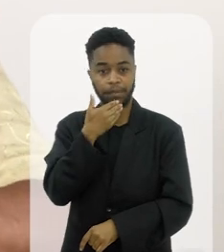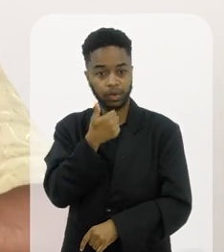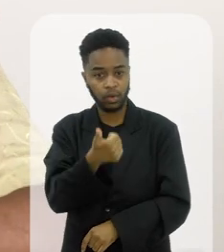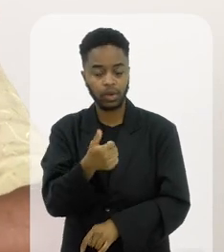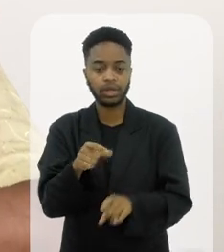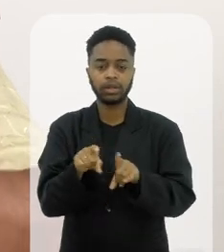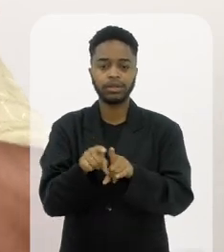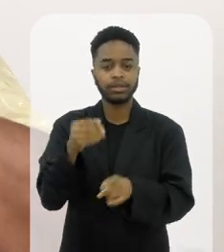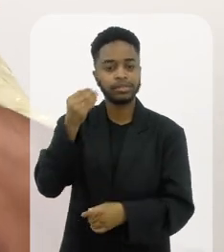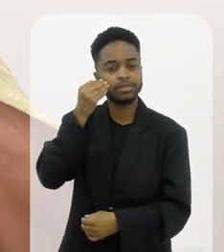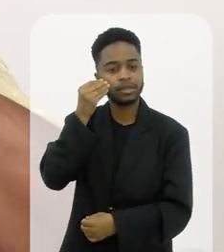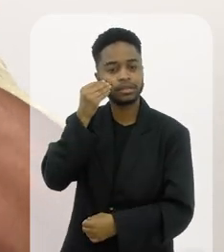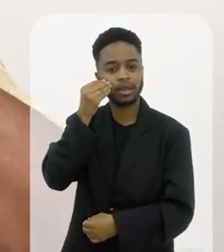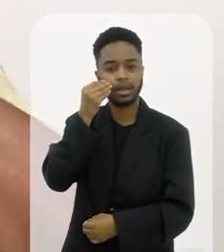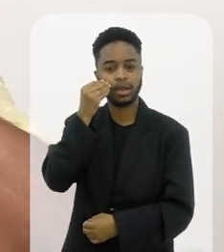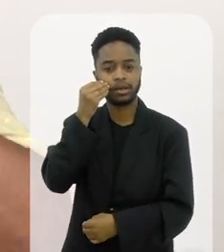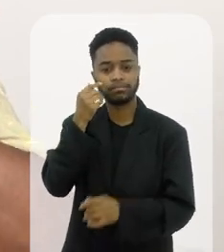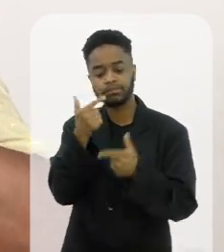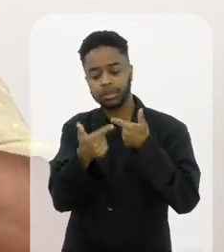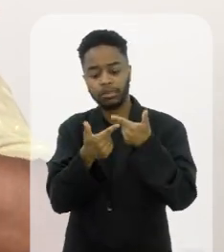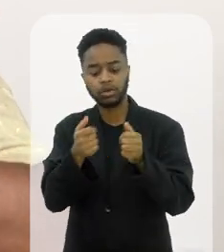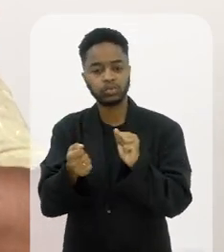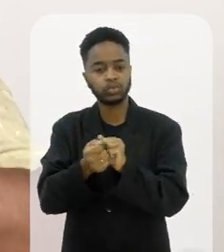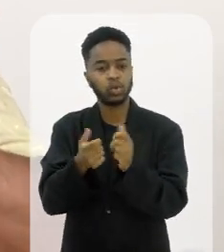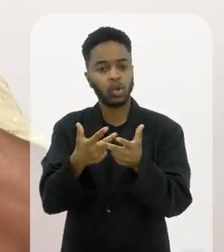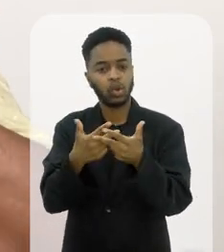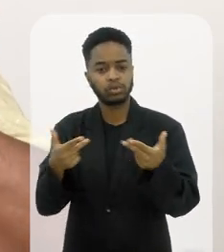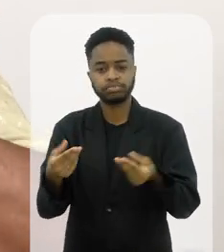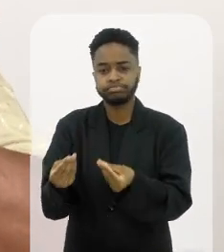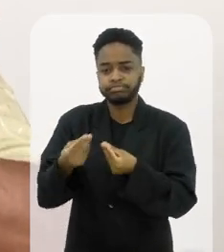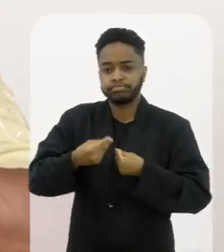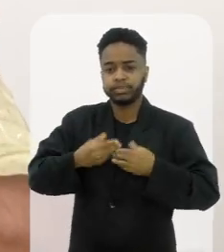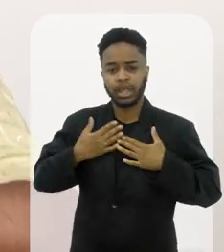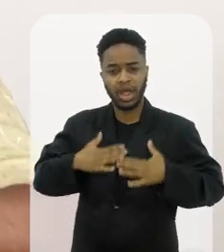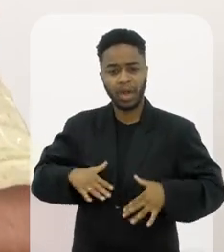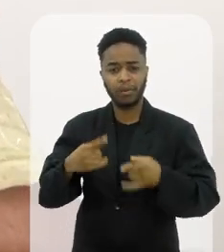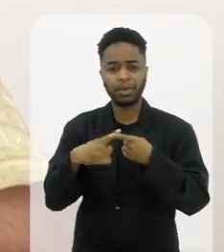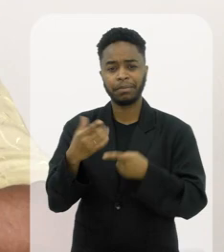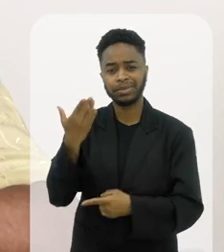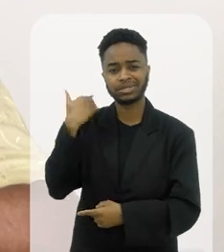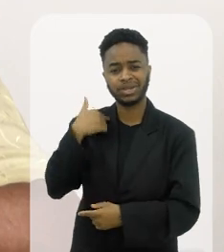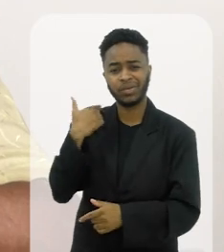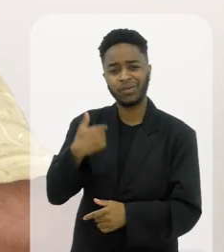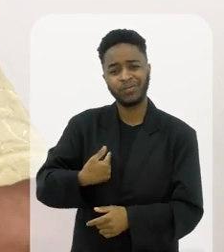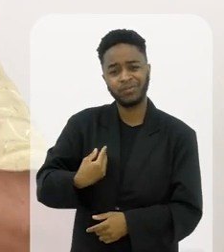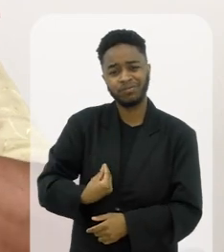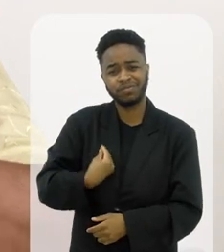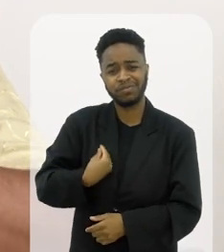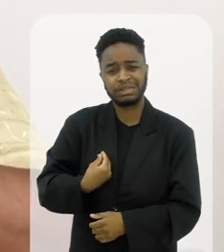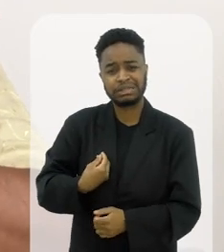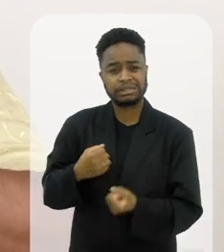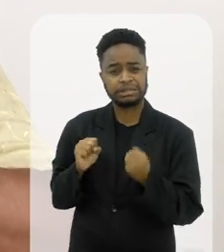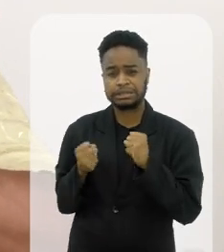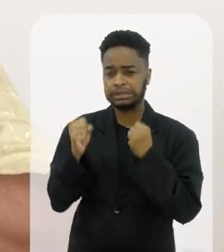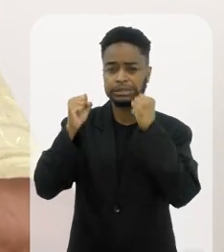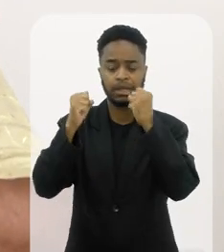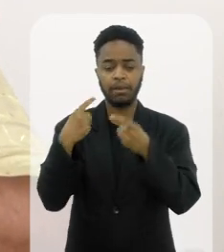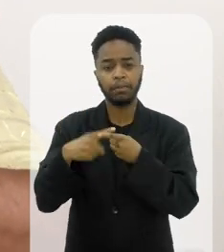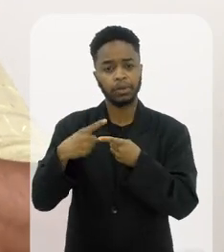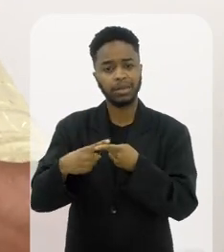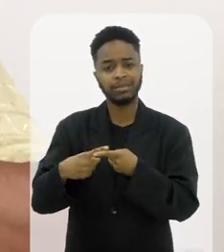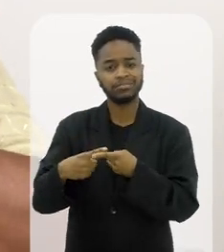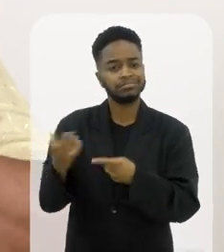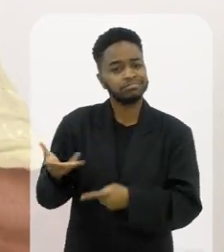respirar melhor, de tentar trabalhar mais com coisas que possam me trazer mais tranquilidade, porque eu levava uma vida muito